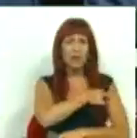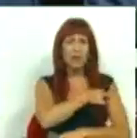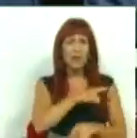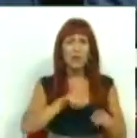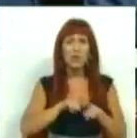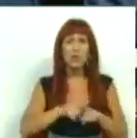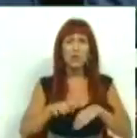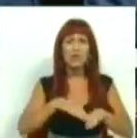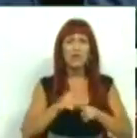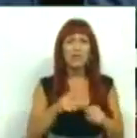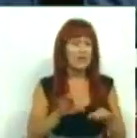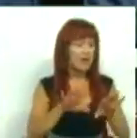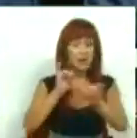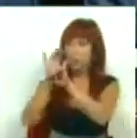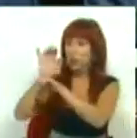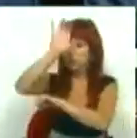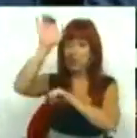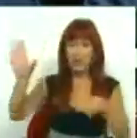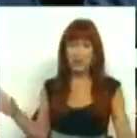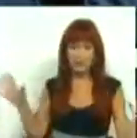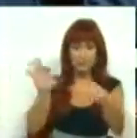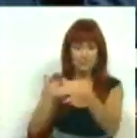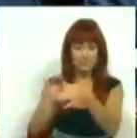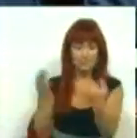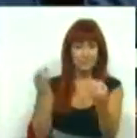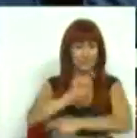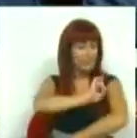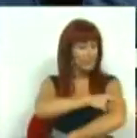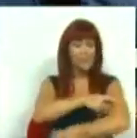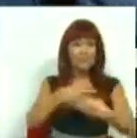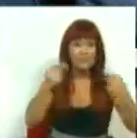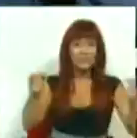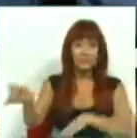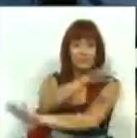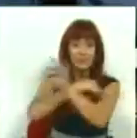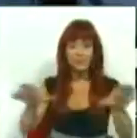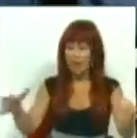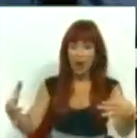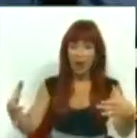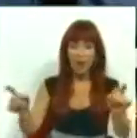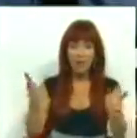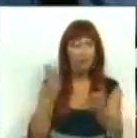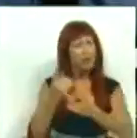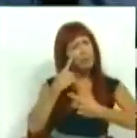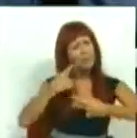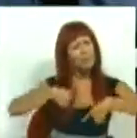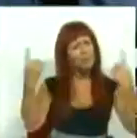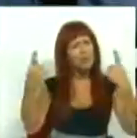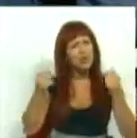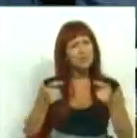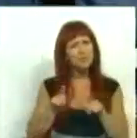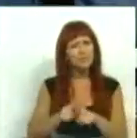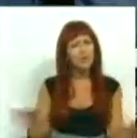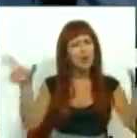em parte exercida em comum com outros Estados. É certo que a soberania não desaparece na Europa comunitária, apenas se manifesta